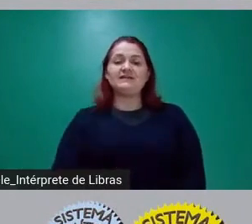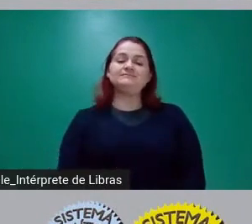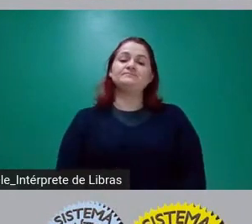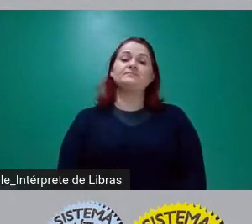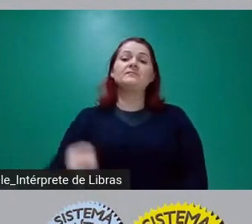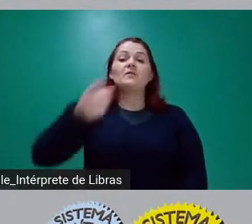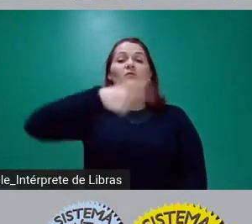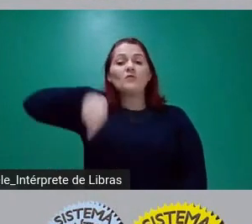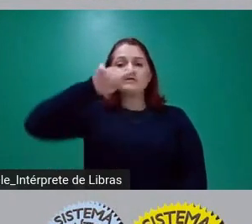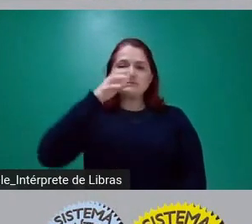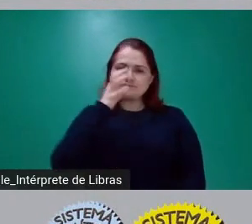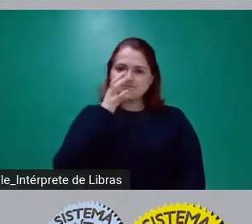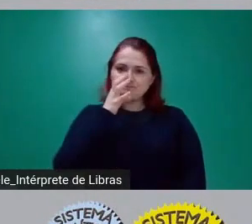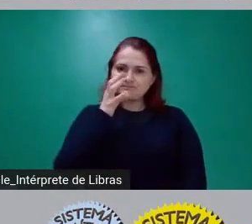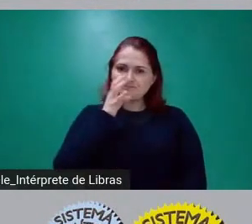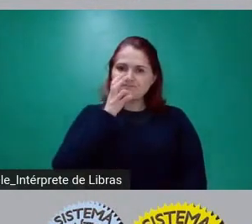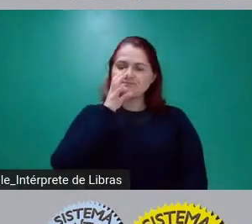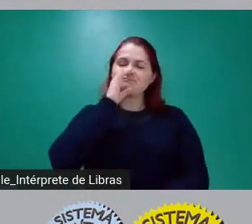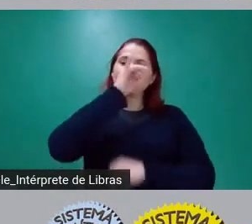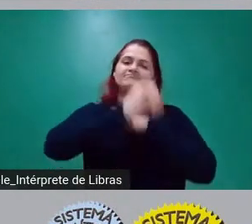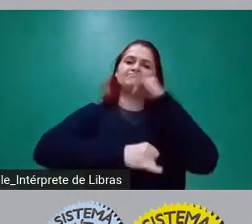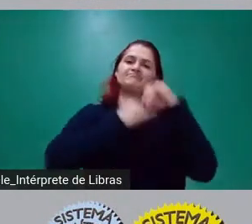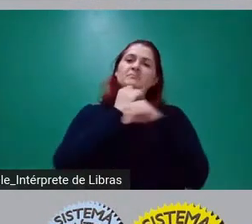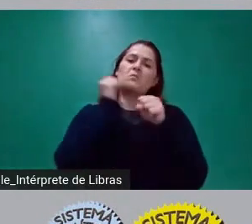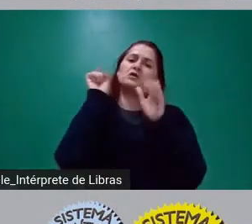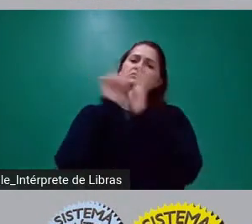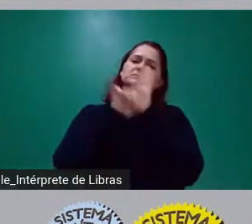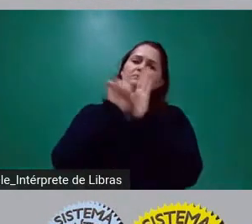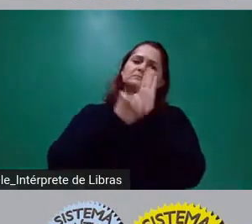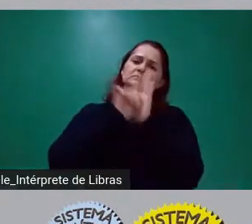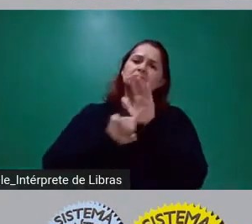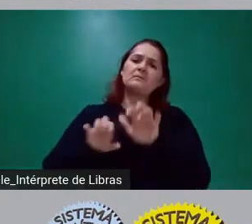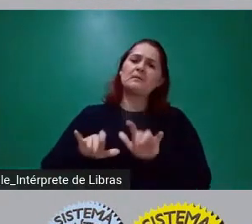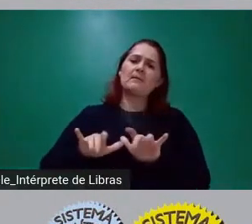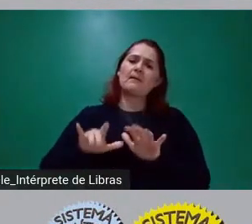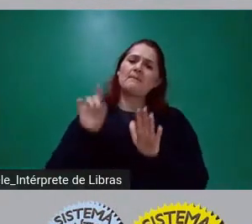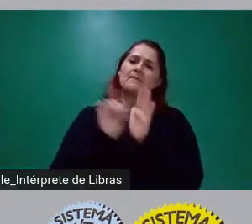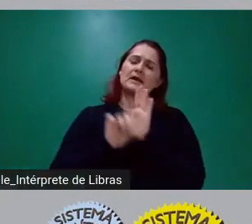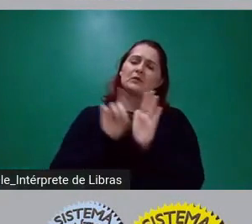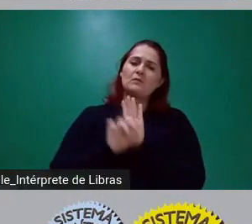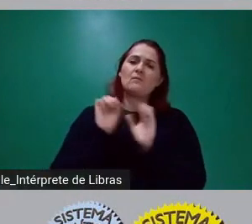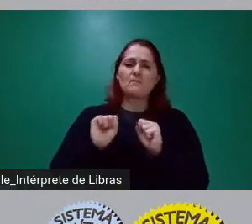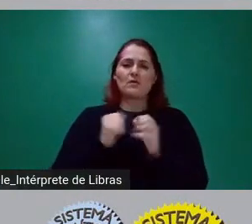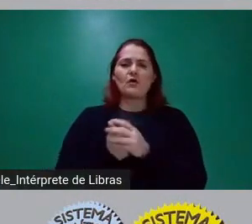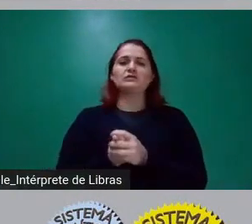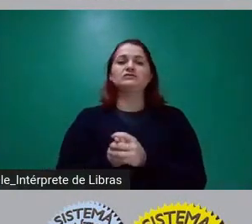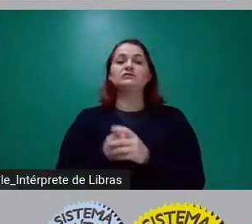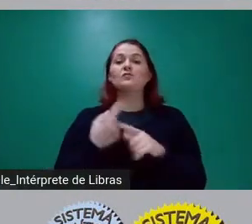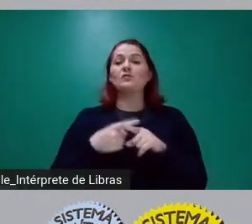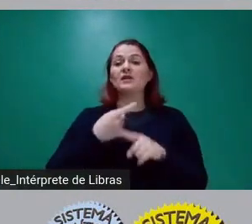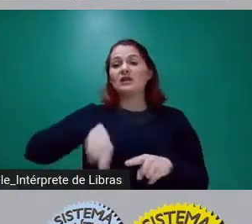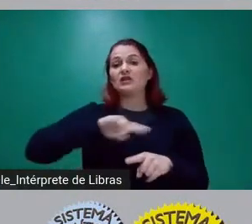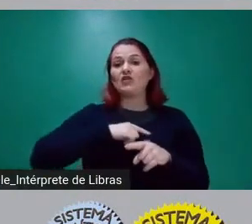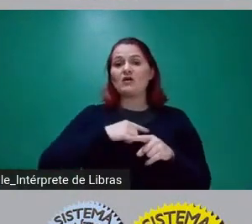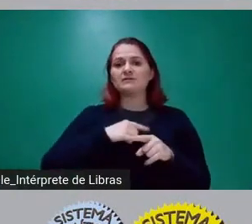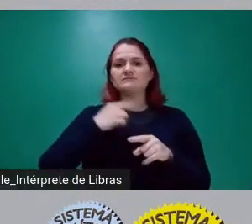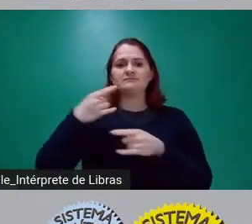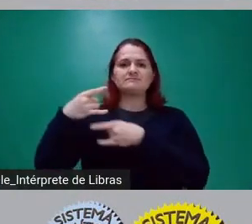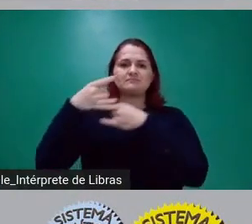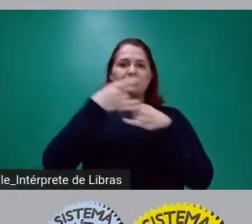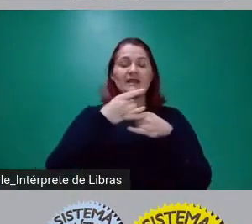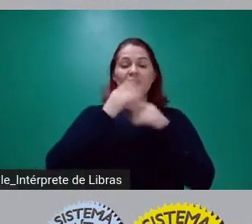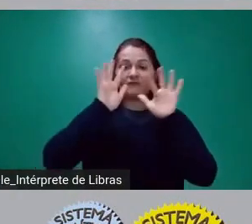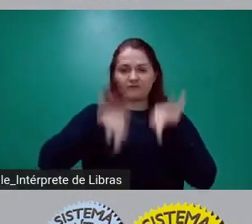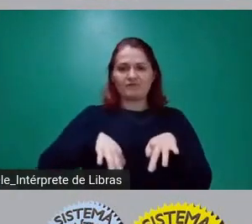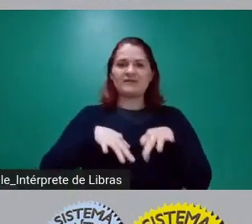nas redes, pode encaminhar perguntas, desde que se identifique, que no final das falas nós vamos ter mais